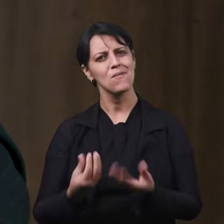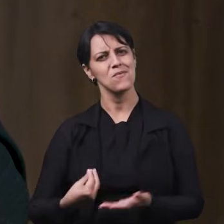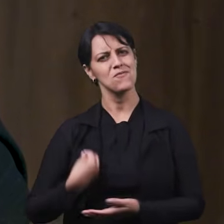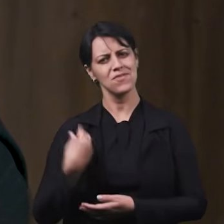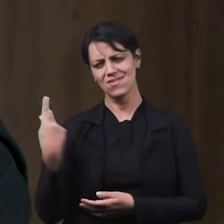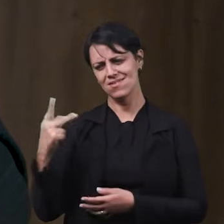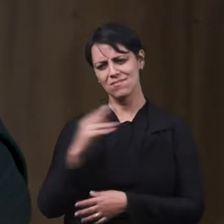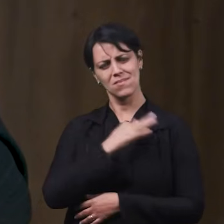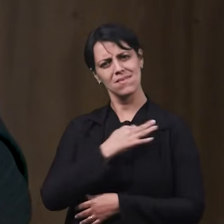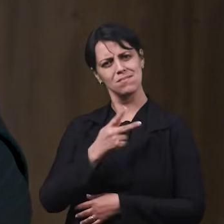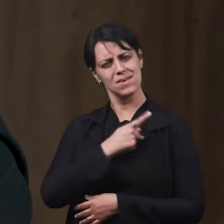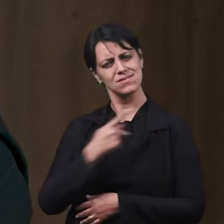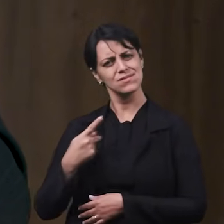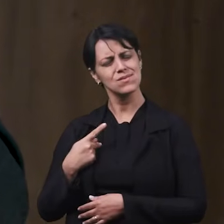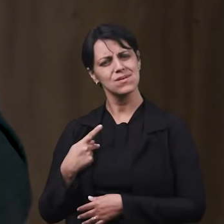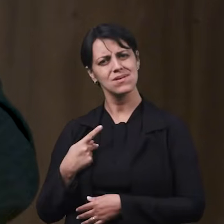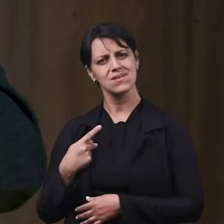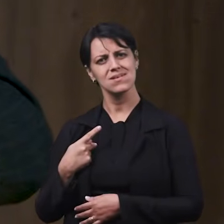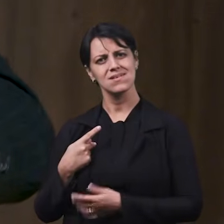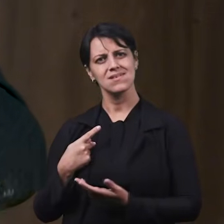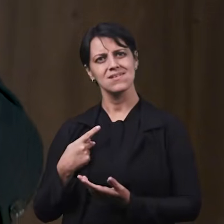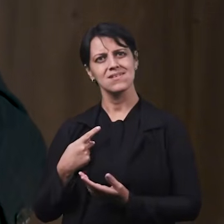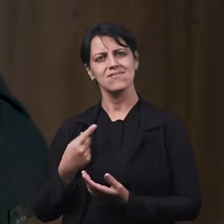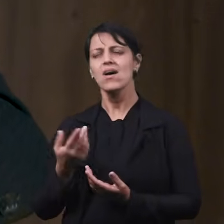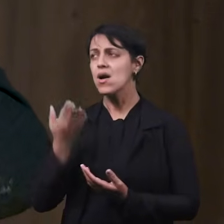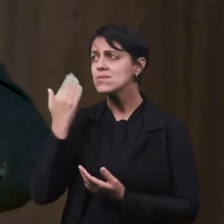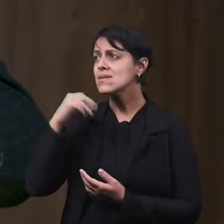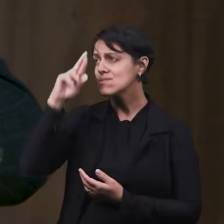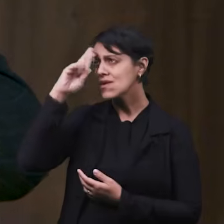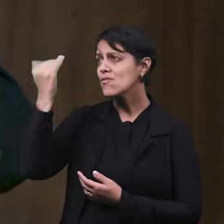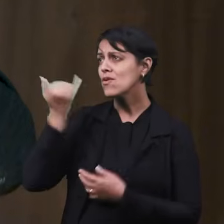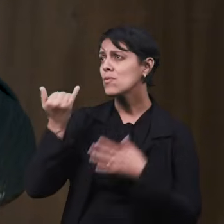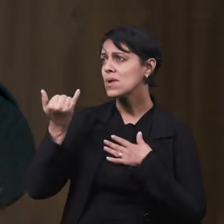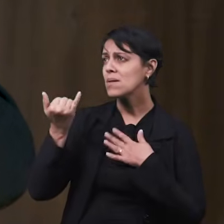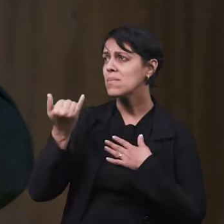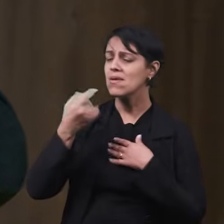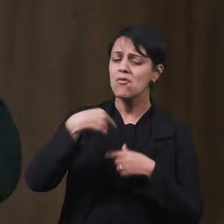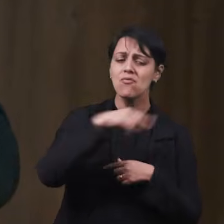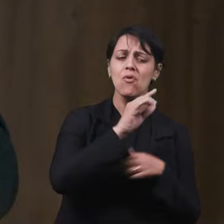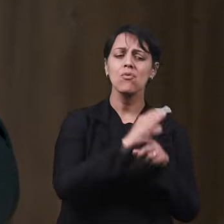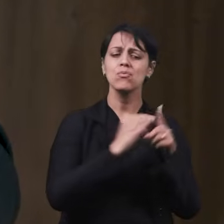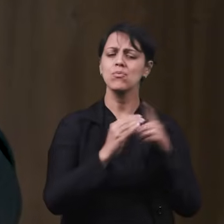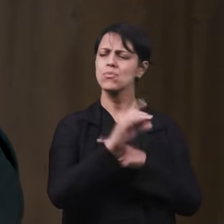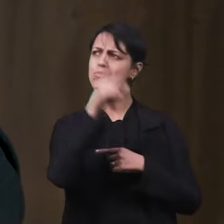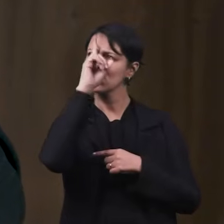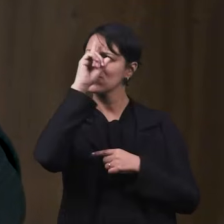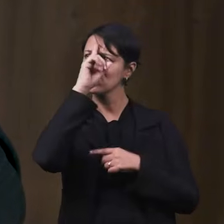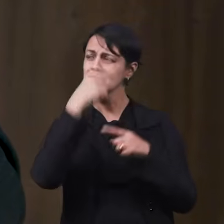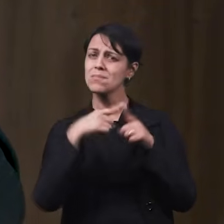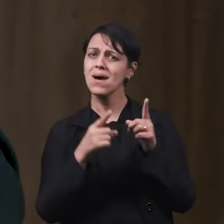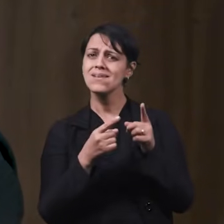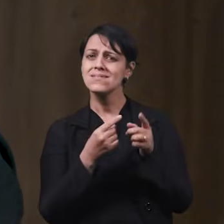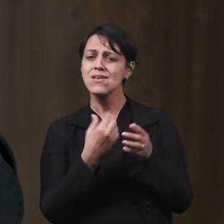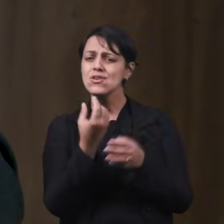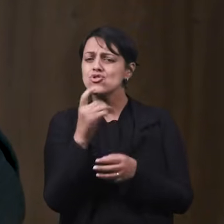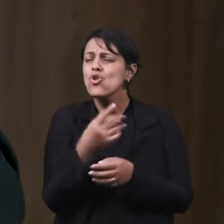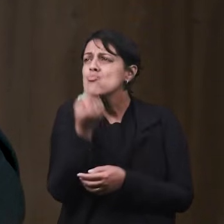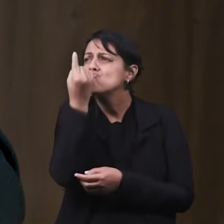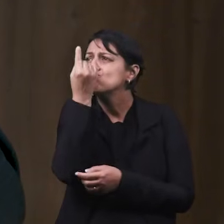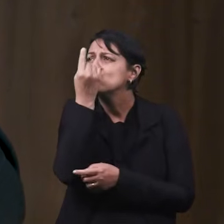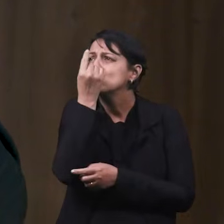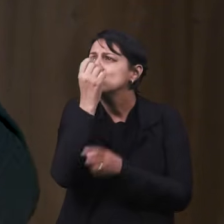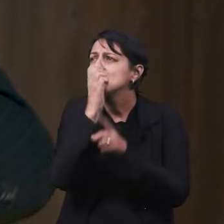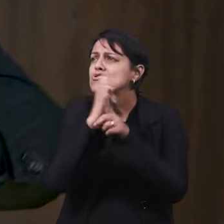vida do pastor Fábio. Se ele eu sei que o Senhor falou que era para eu estar no culto todo dia, mas eu só vou perder domingo de manhã